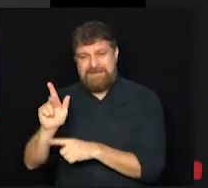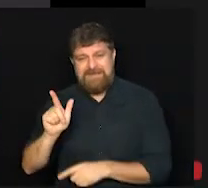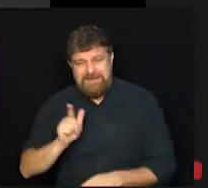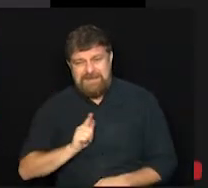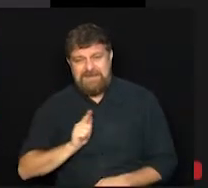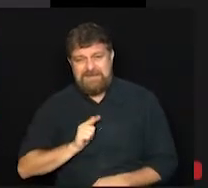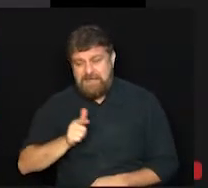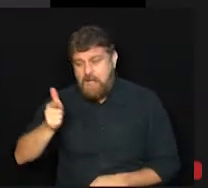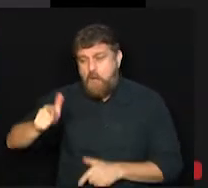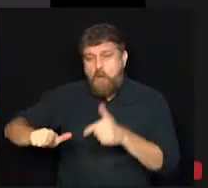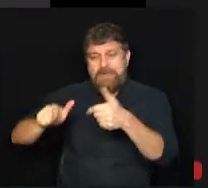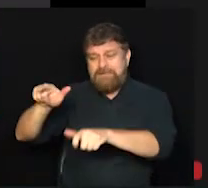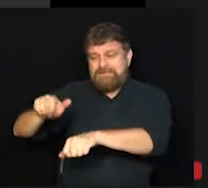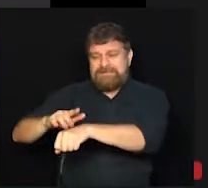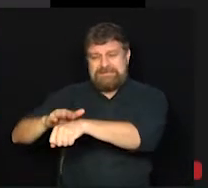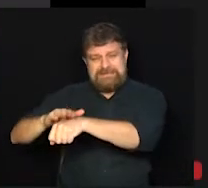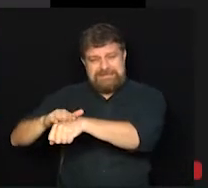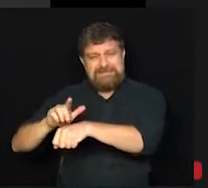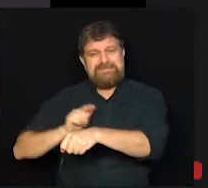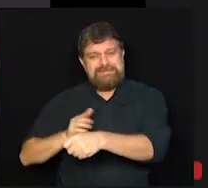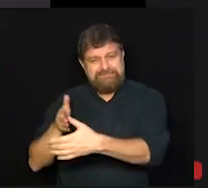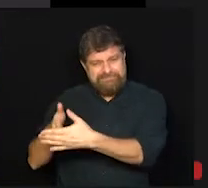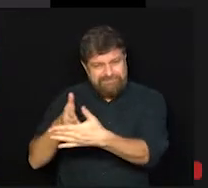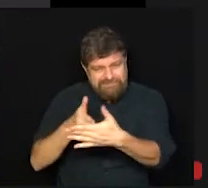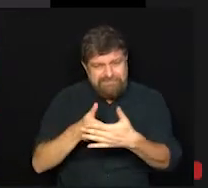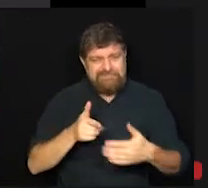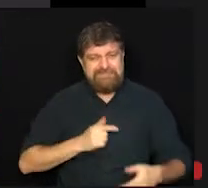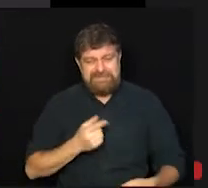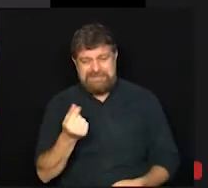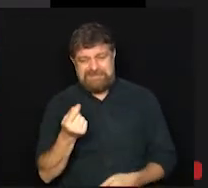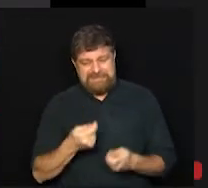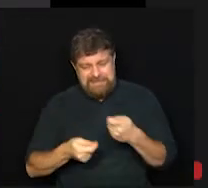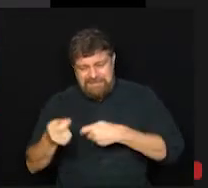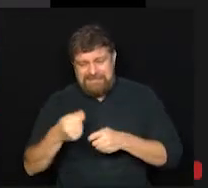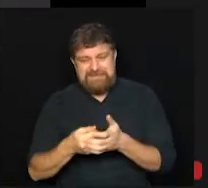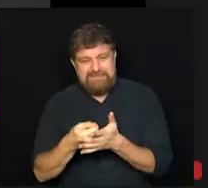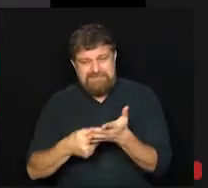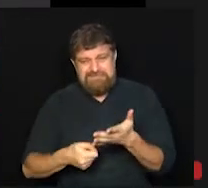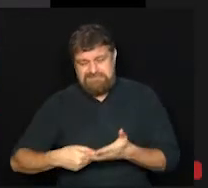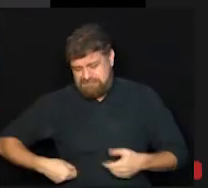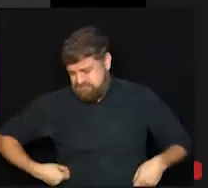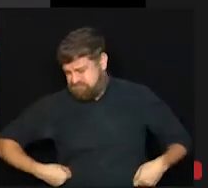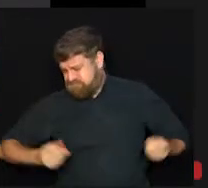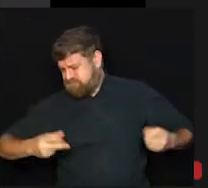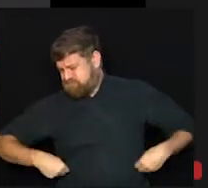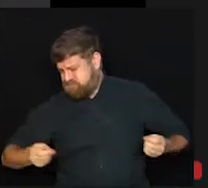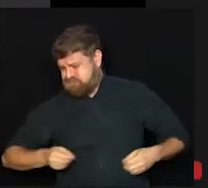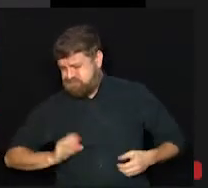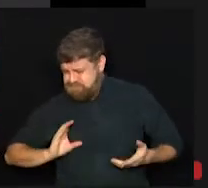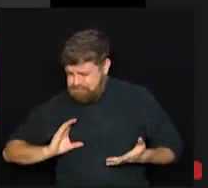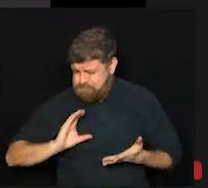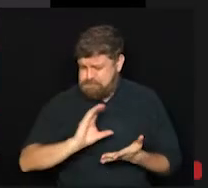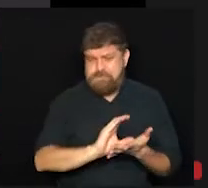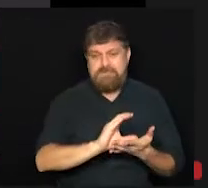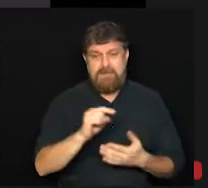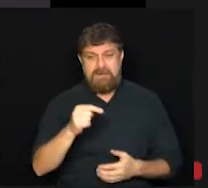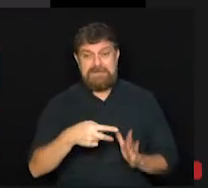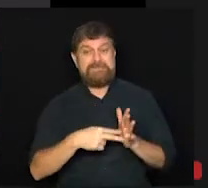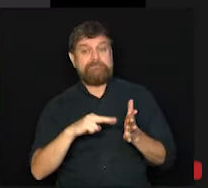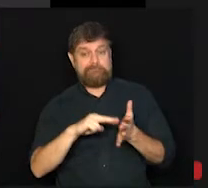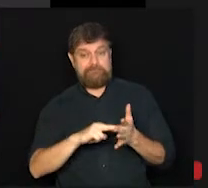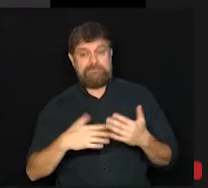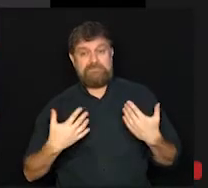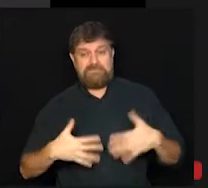demais pacientes, isso tem um impacto financeiro enorme do consumo de recursos que isso significa, e isso tem um impacto